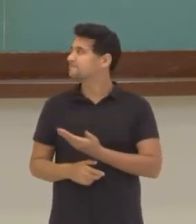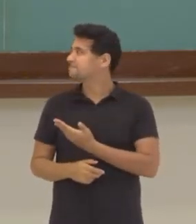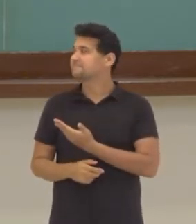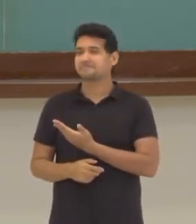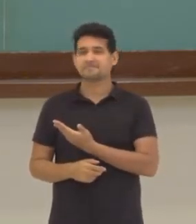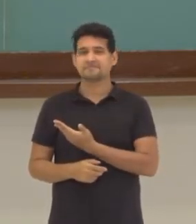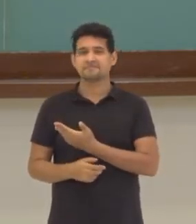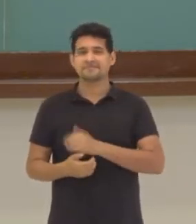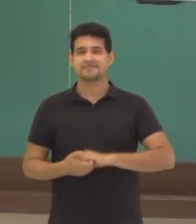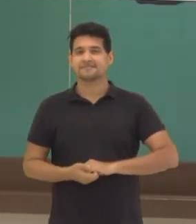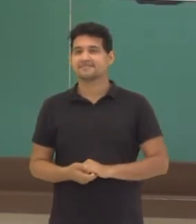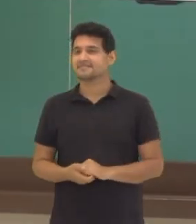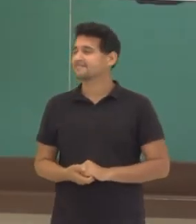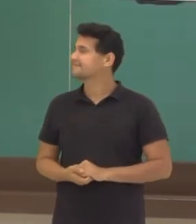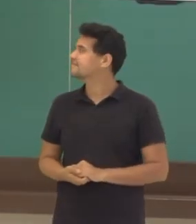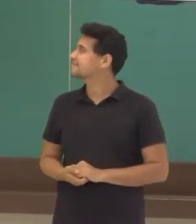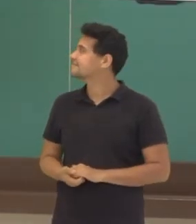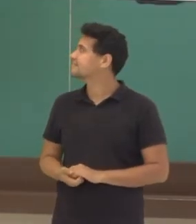aqui comigo, então?